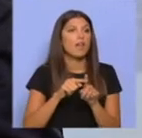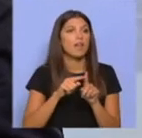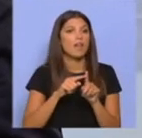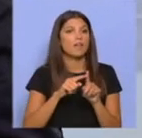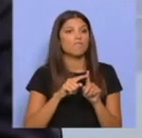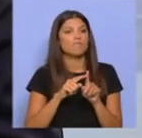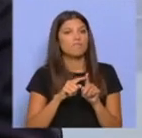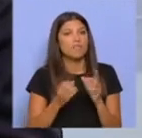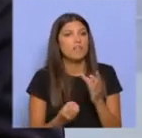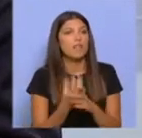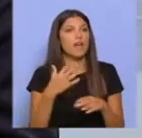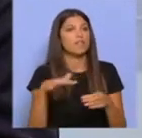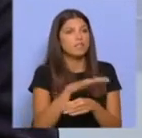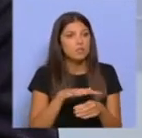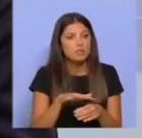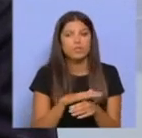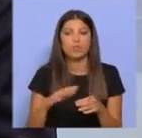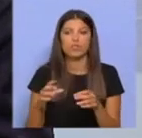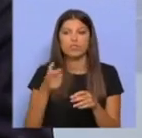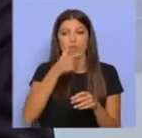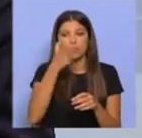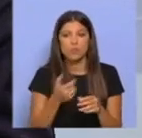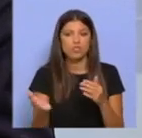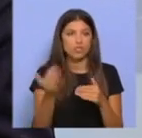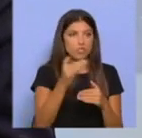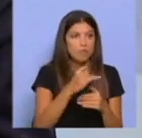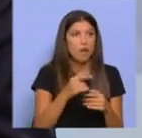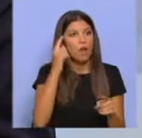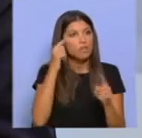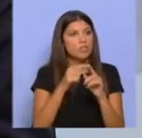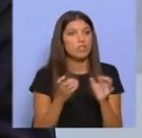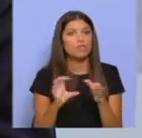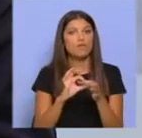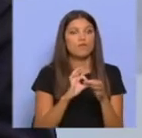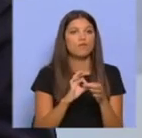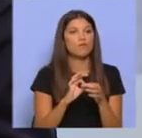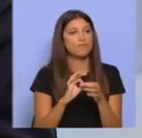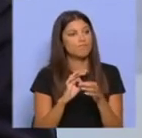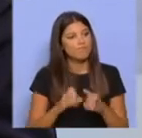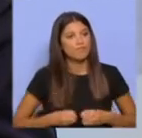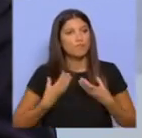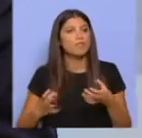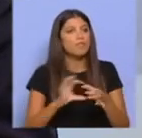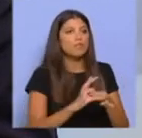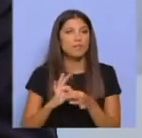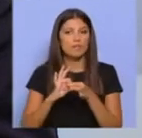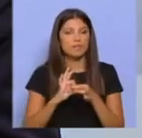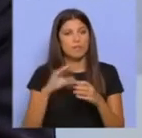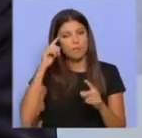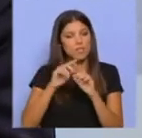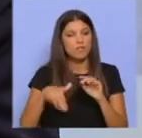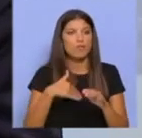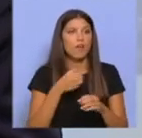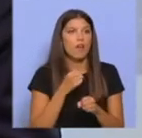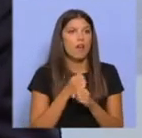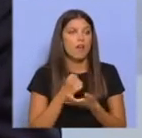ligando pessoas, desenvolvendo este espírito colaborativo. No centro da nossa missão, da visão que temos para servir